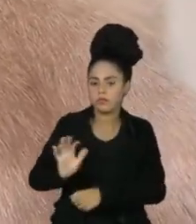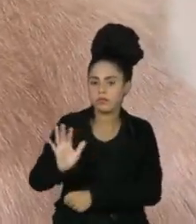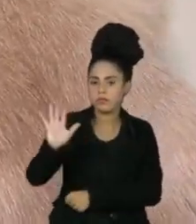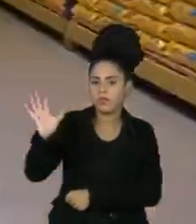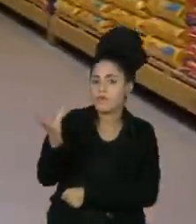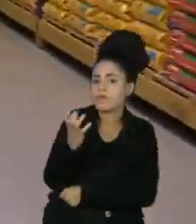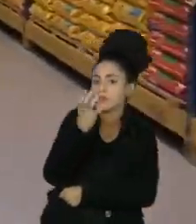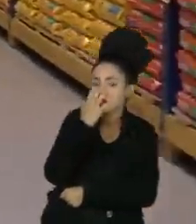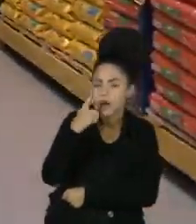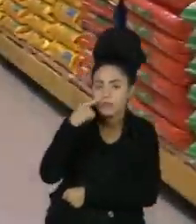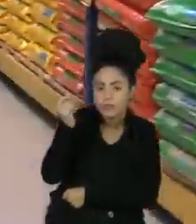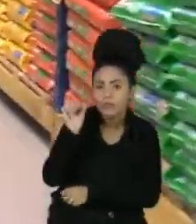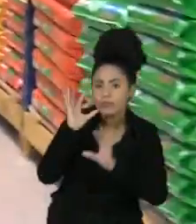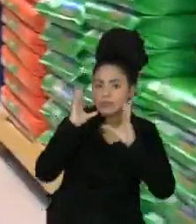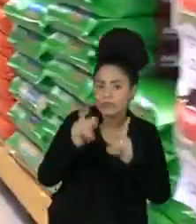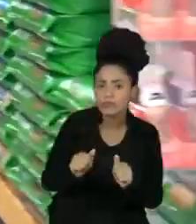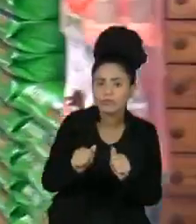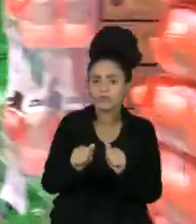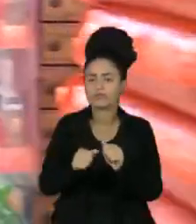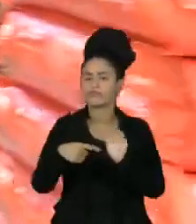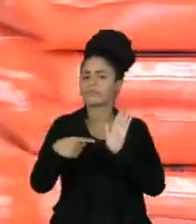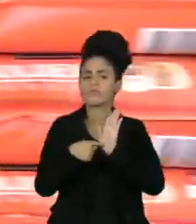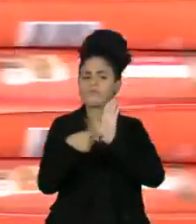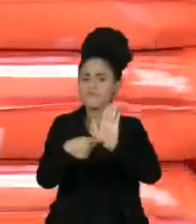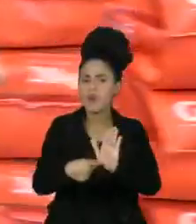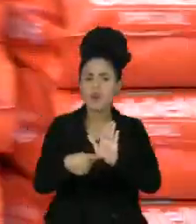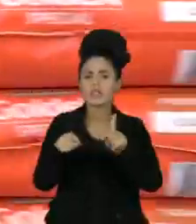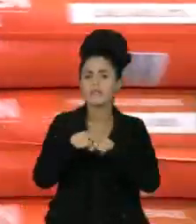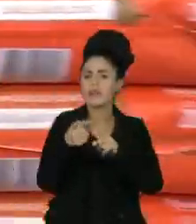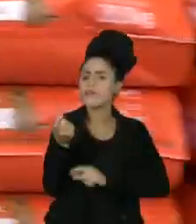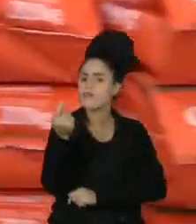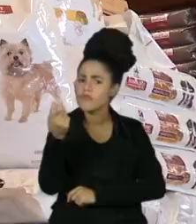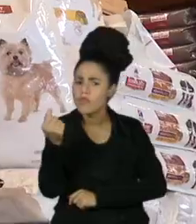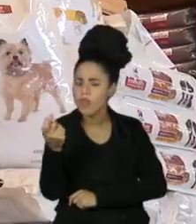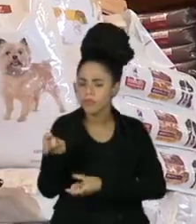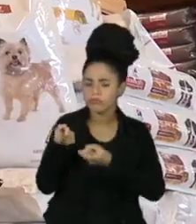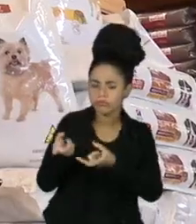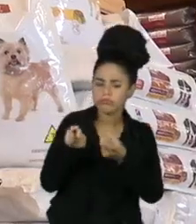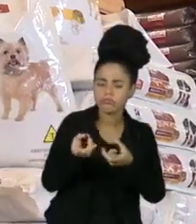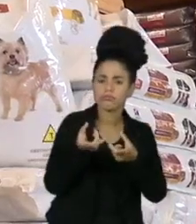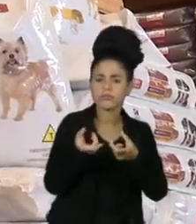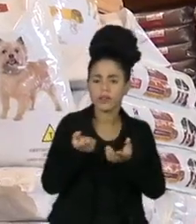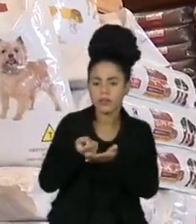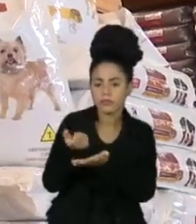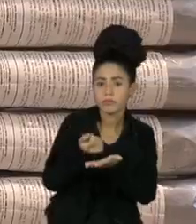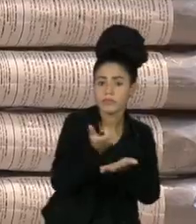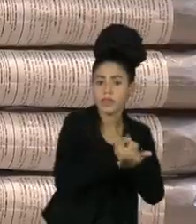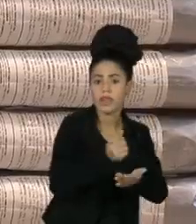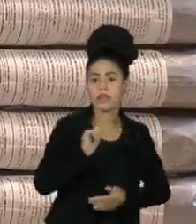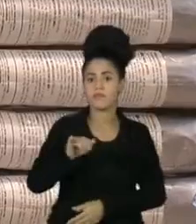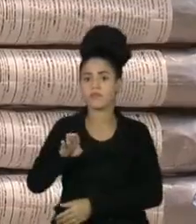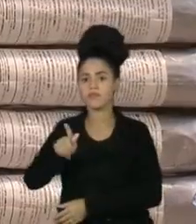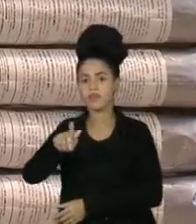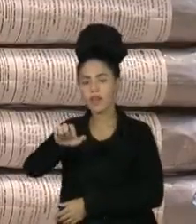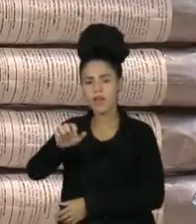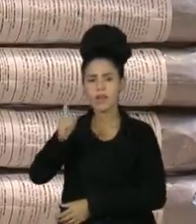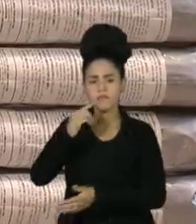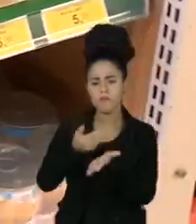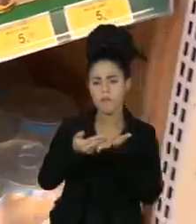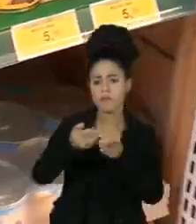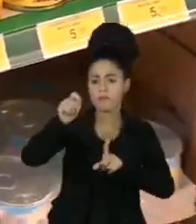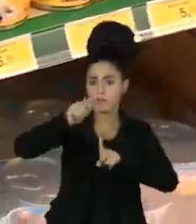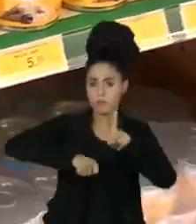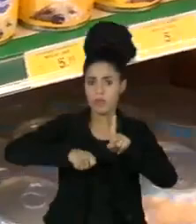de estimação. O apontamento está no Índice Geral de Preços ao Consumidor Amplo, elaborado pelo IBGE e divulgado no começo do